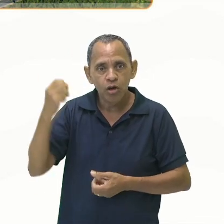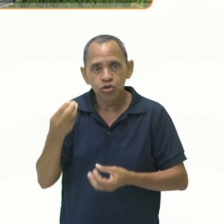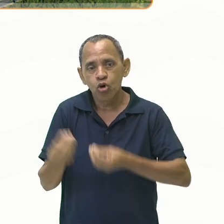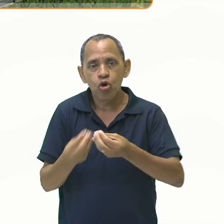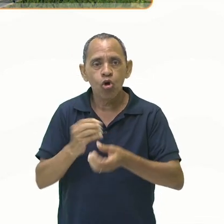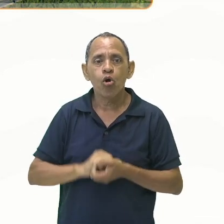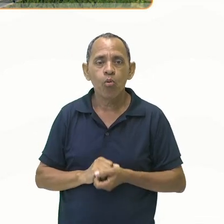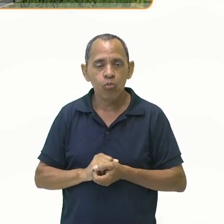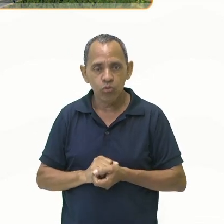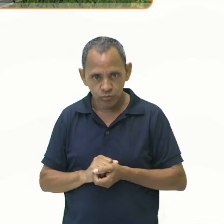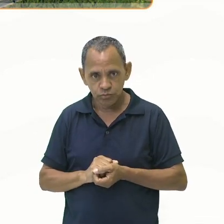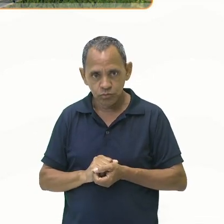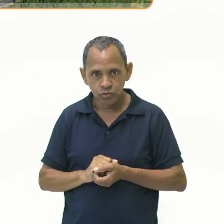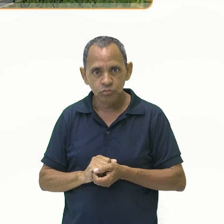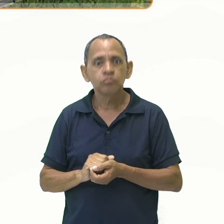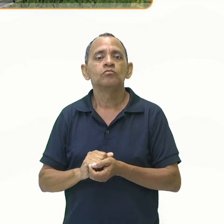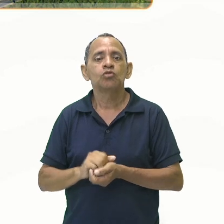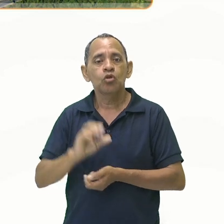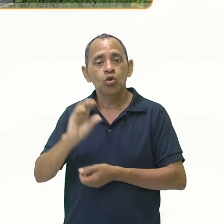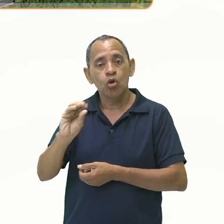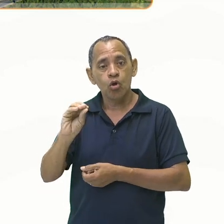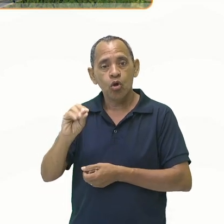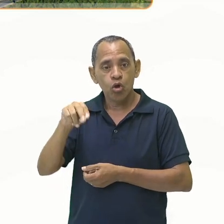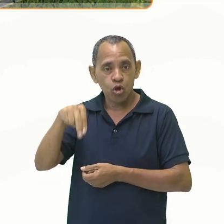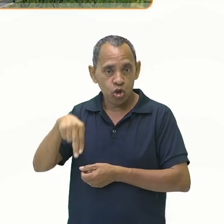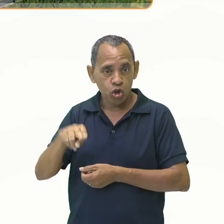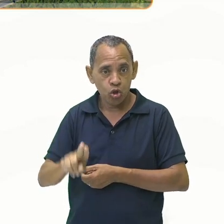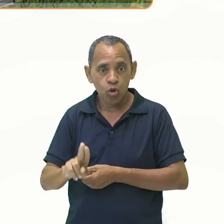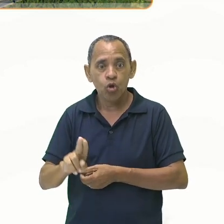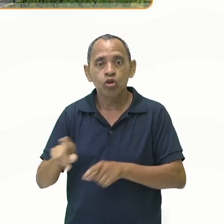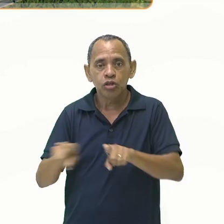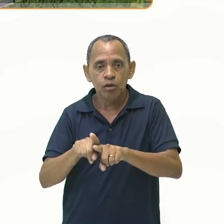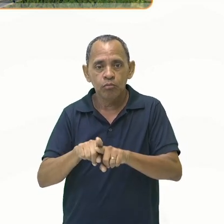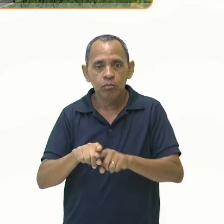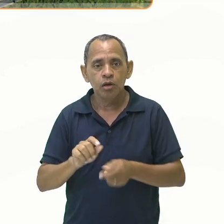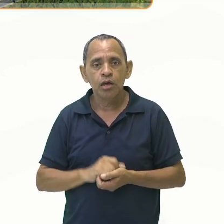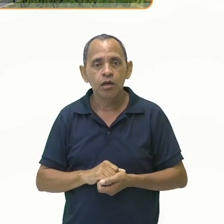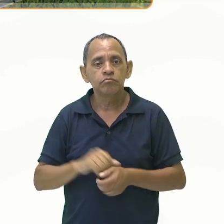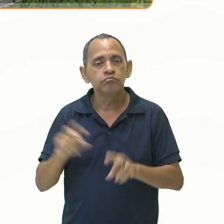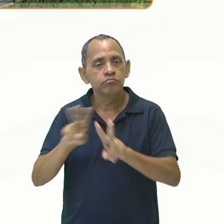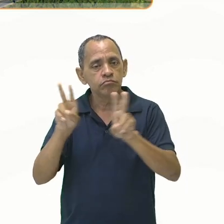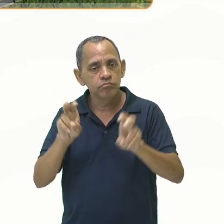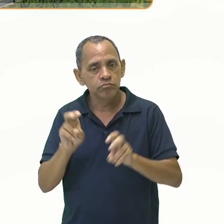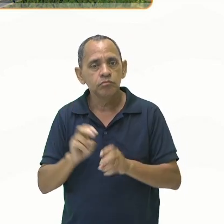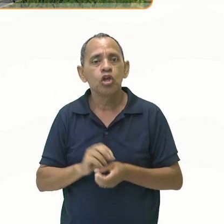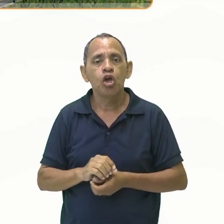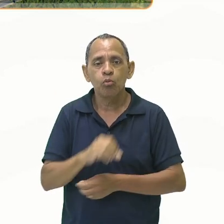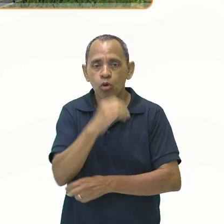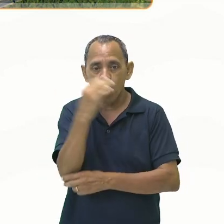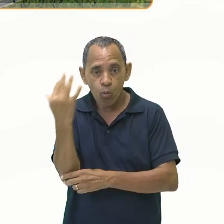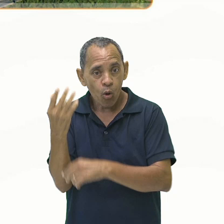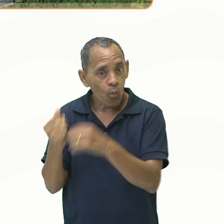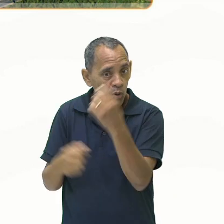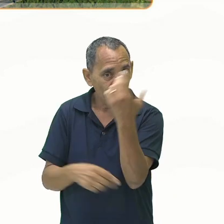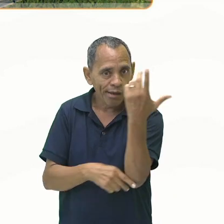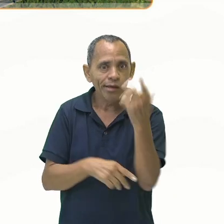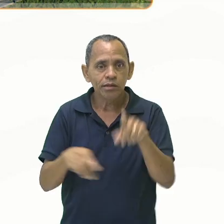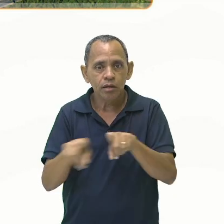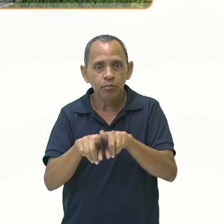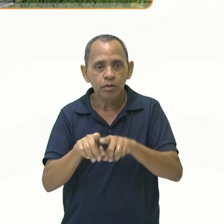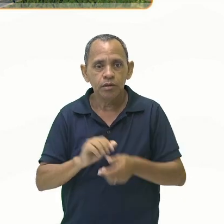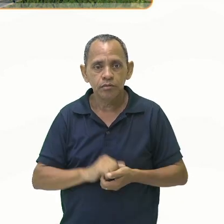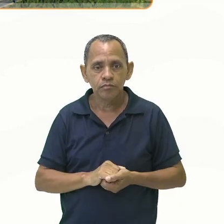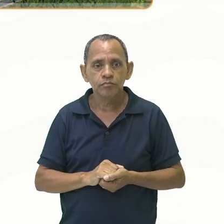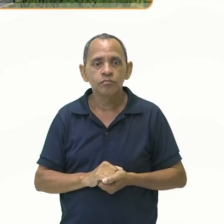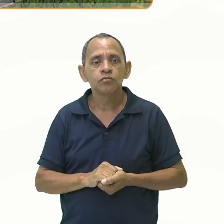Ambiente e Desenvolvimento, ou como Cúpula da Terra, certo? Ela foi organizada pela ONU, realizada